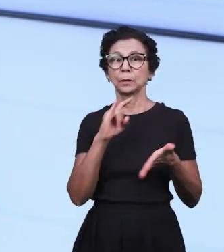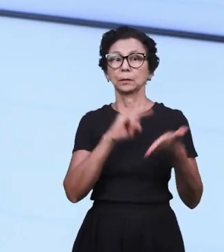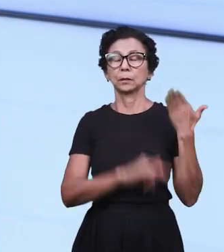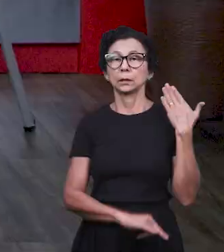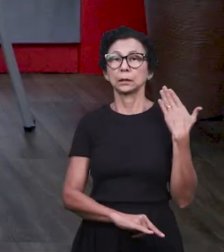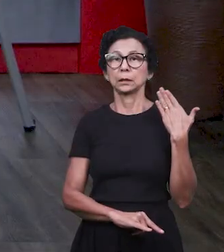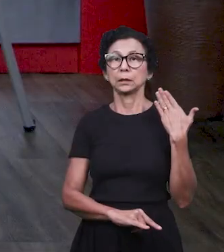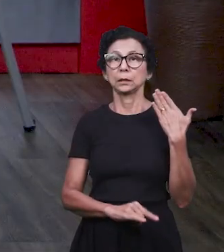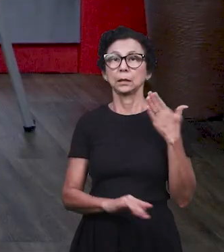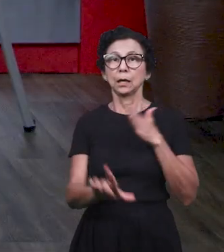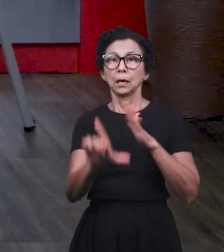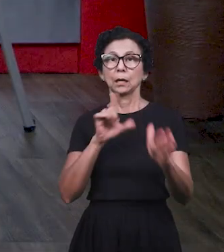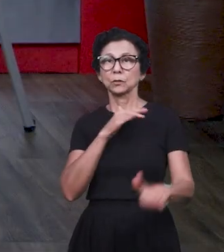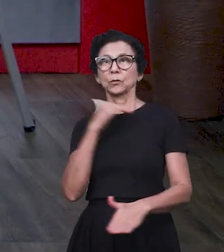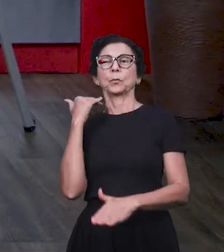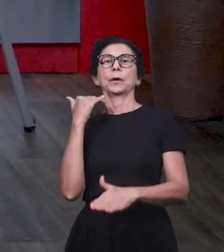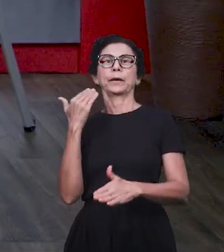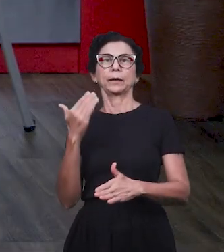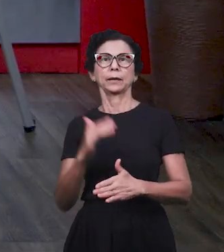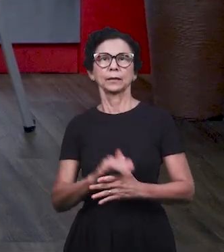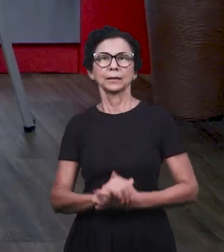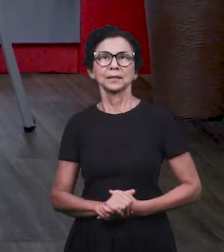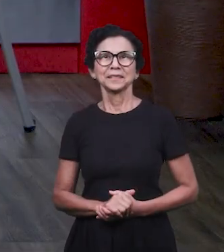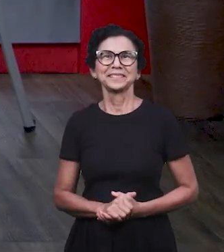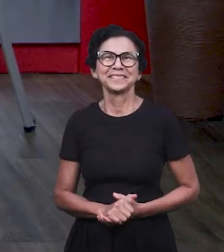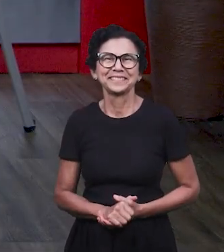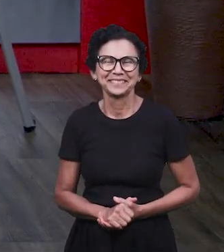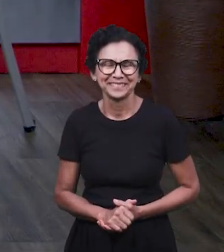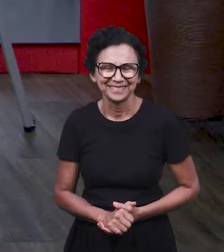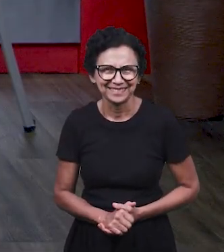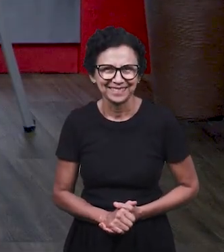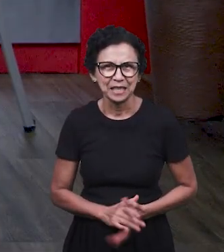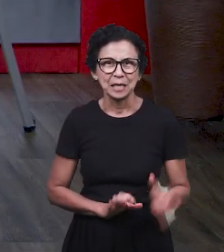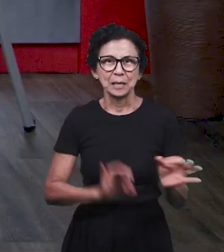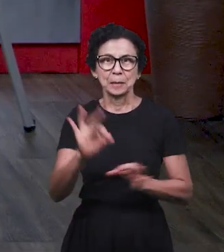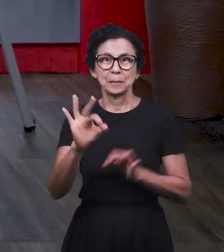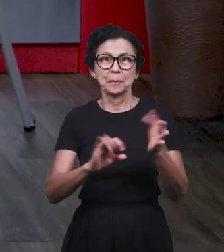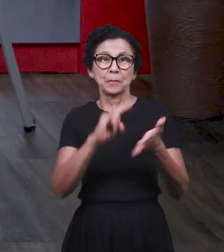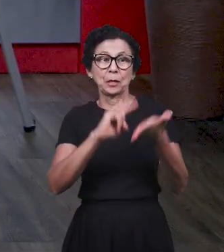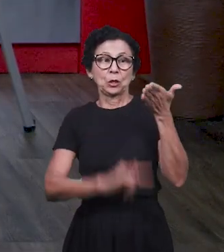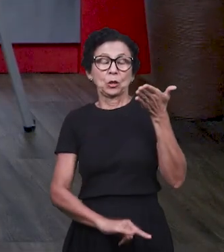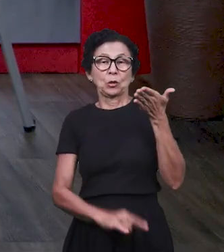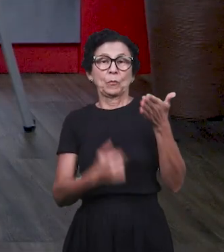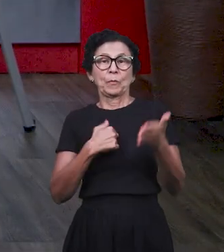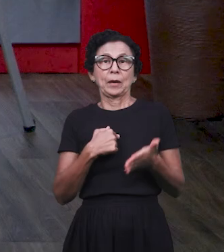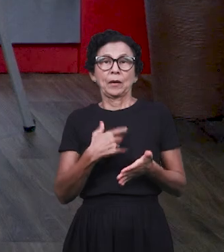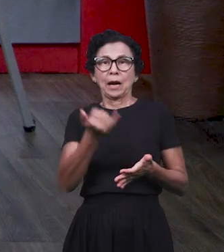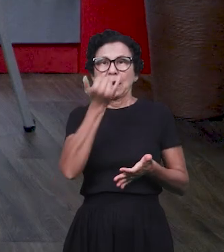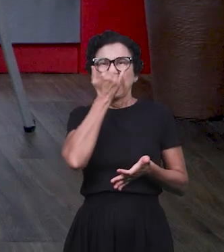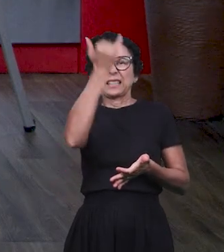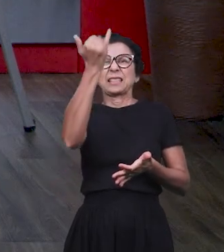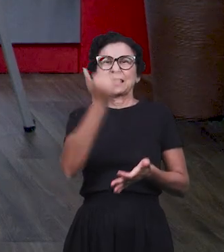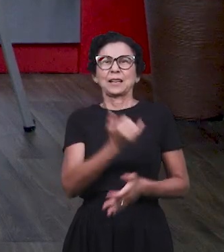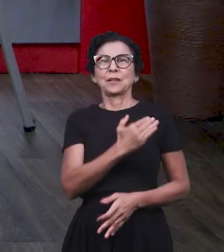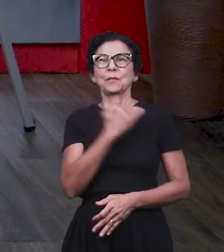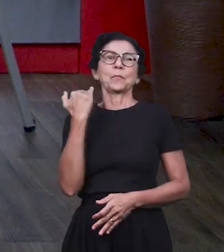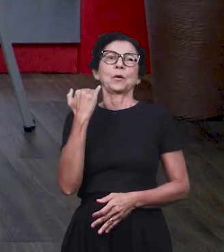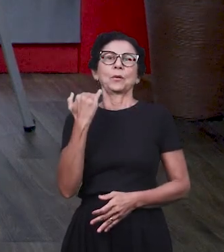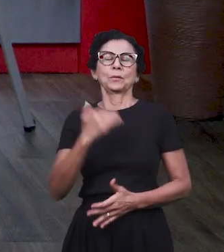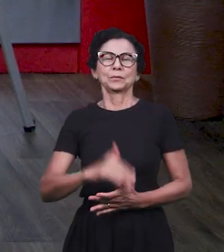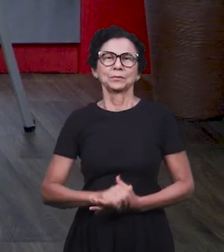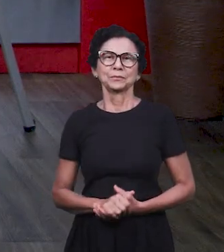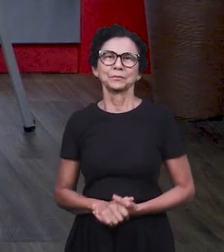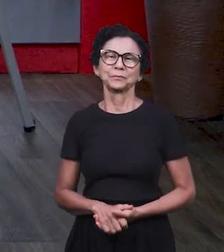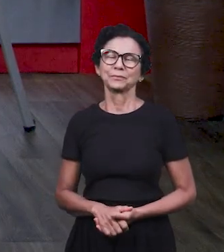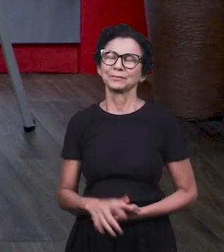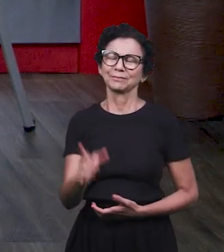a morte. Antecipar, né? Se abrir o testamento, está chamando a morte. Então, é evidente tem essas ressalvas, né? Que